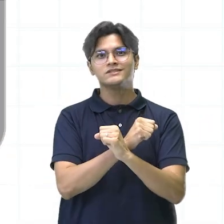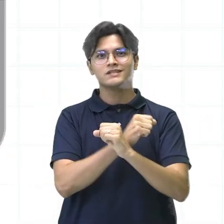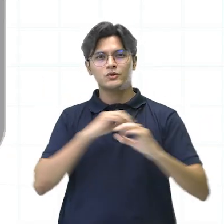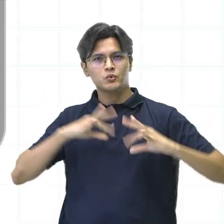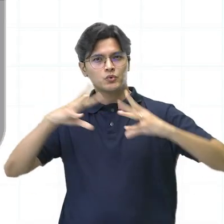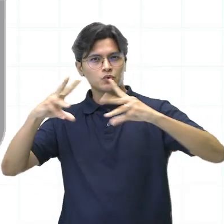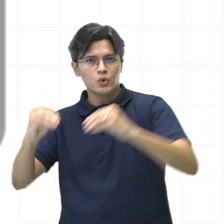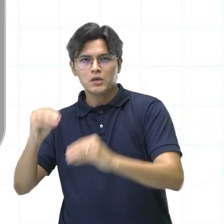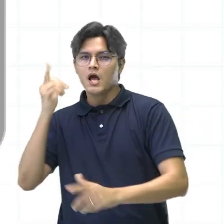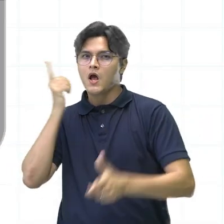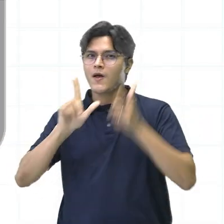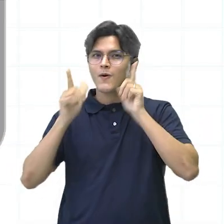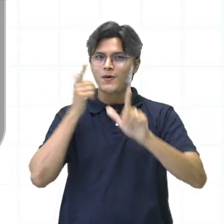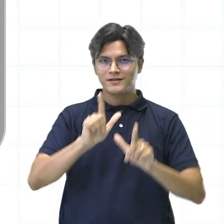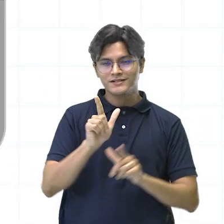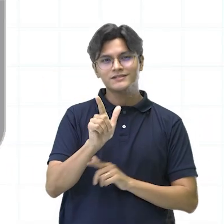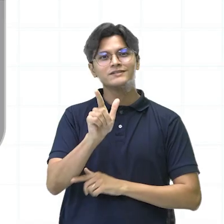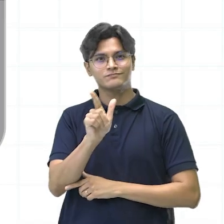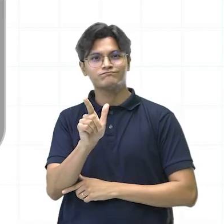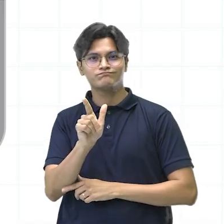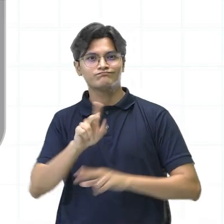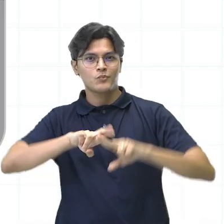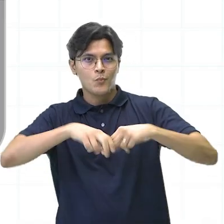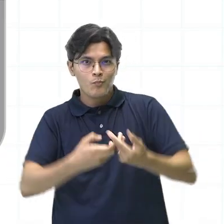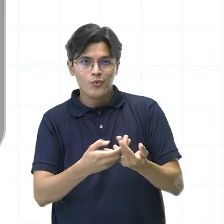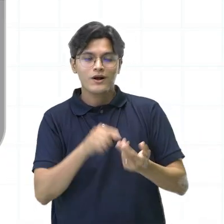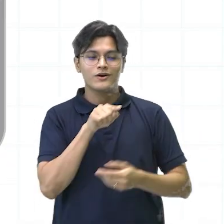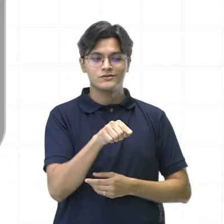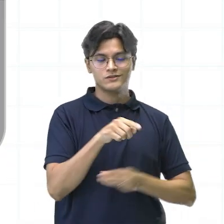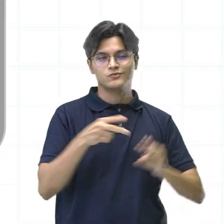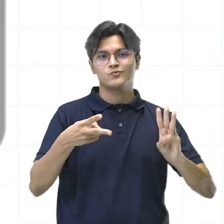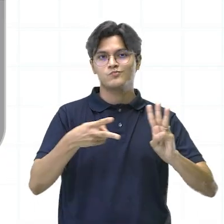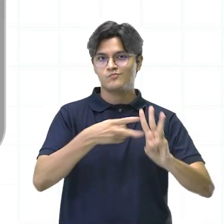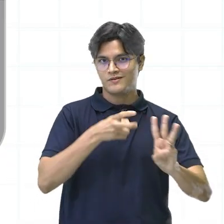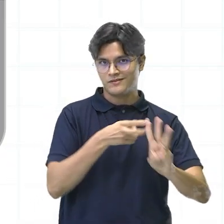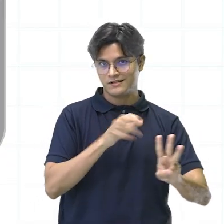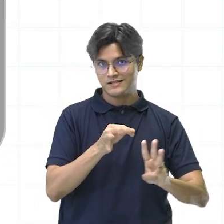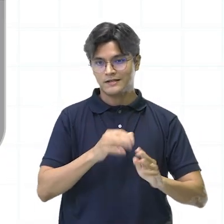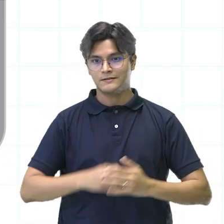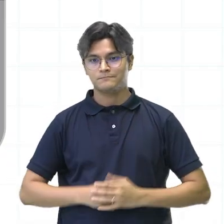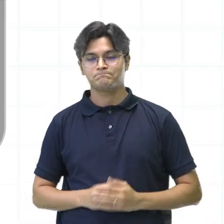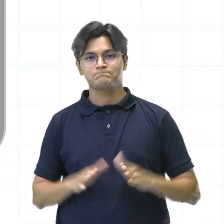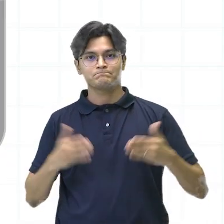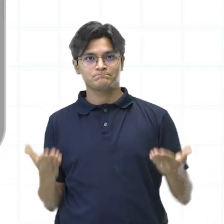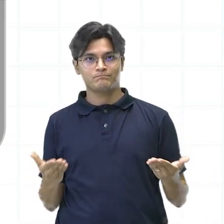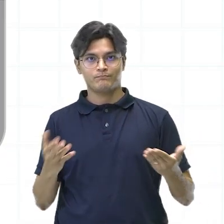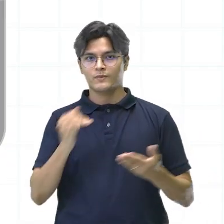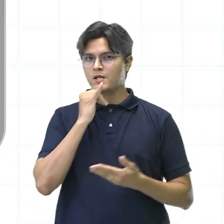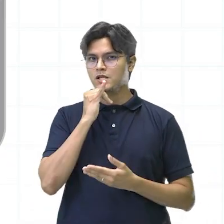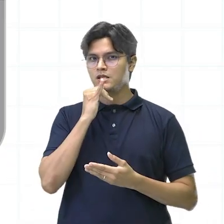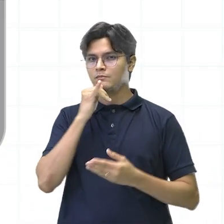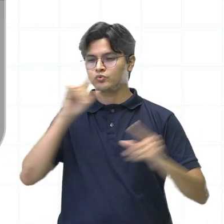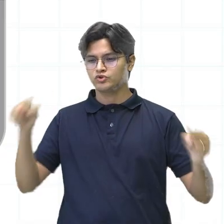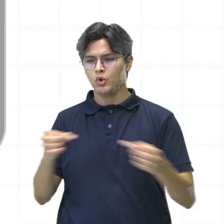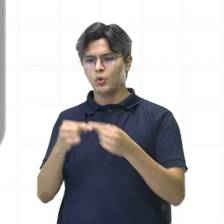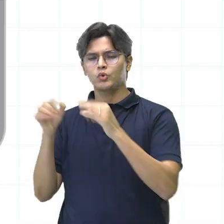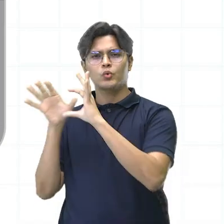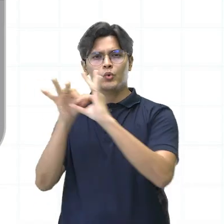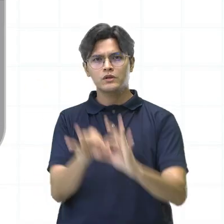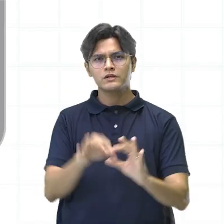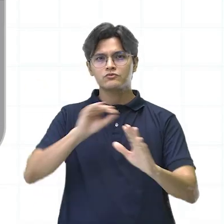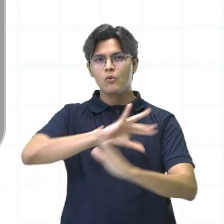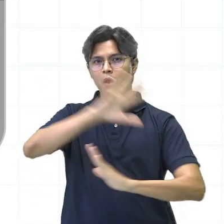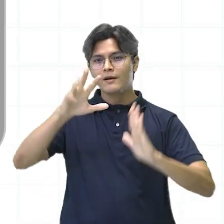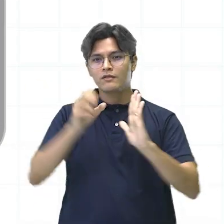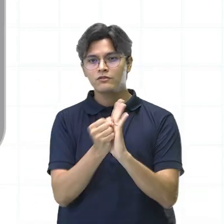com esse povo. E assim a gente consegue perceber que quando falamos do nosso contexto amazônico, nós vamos ter a